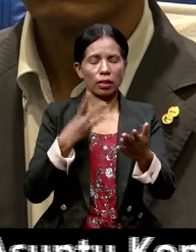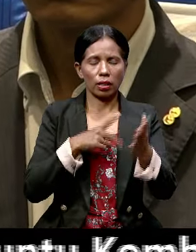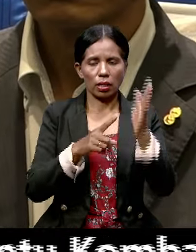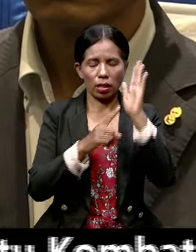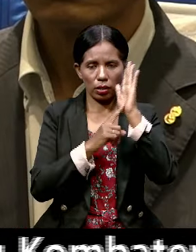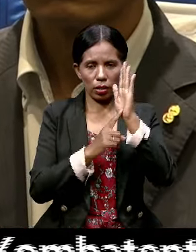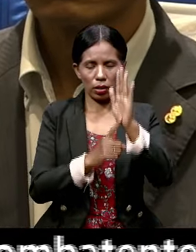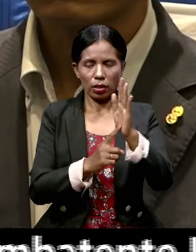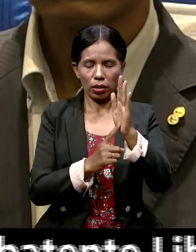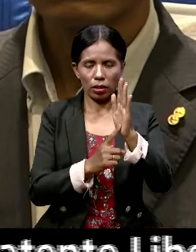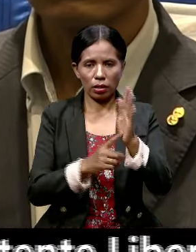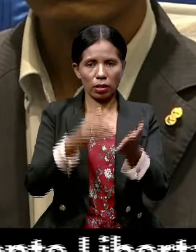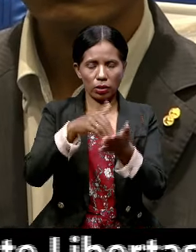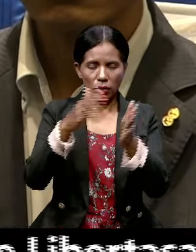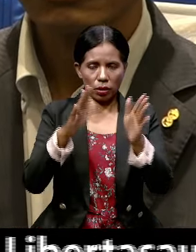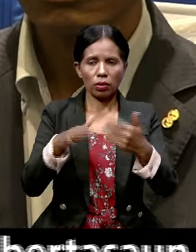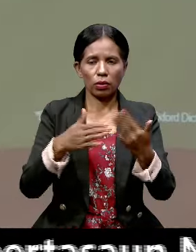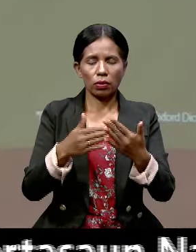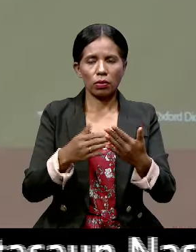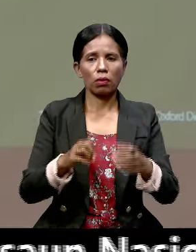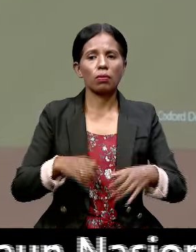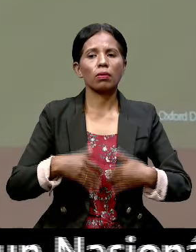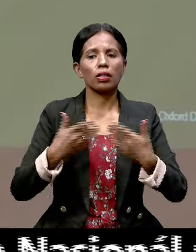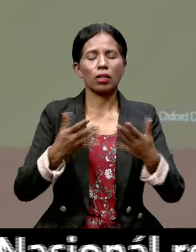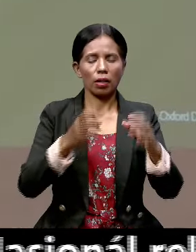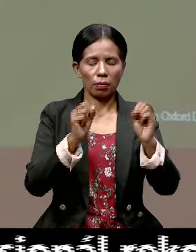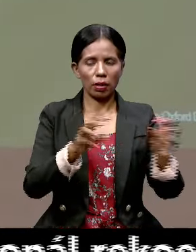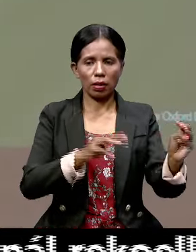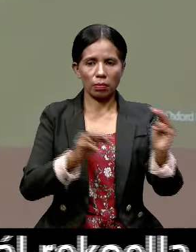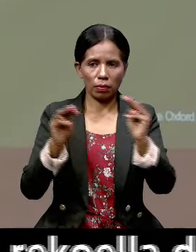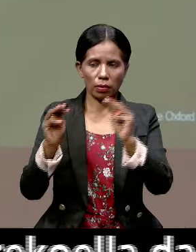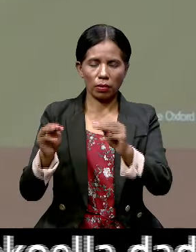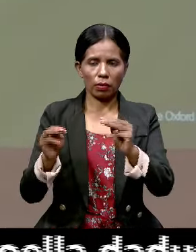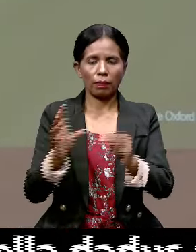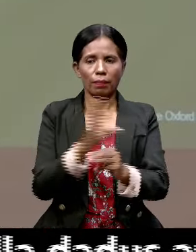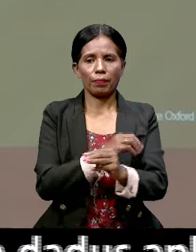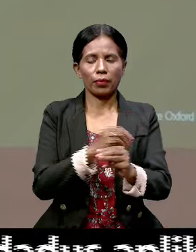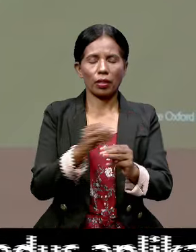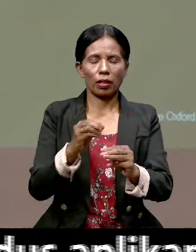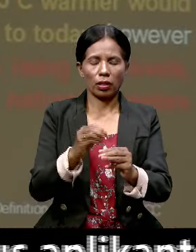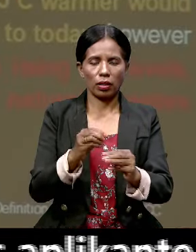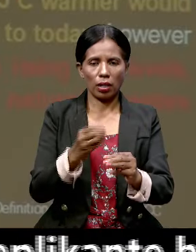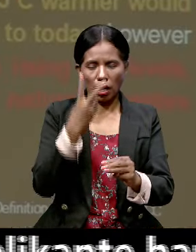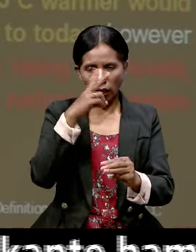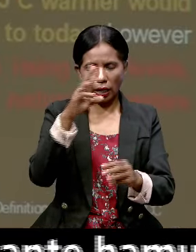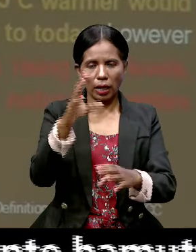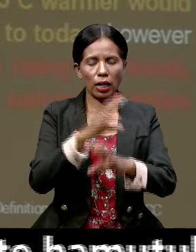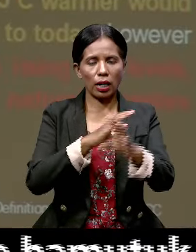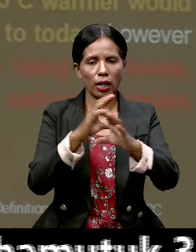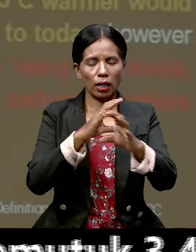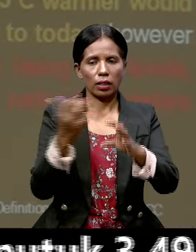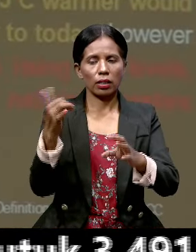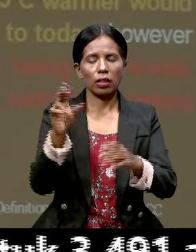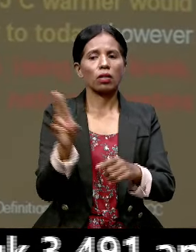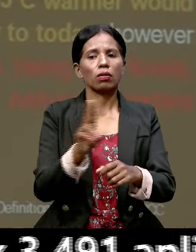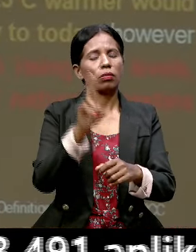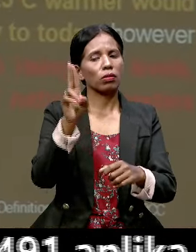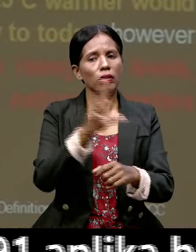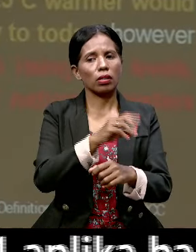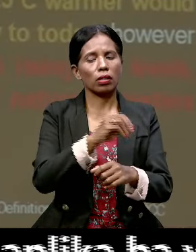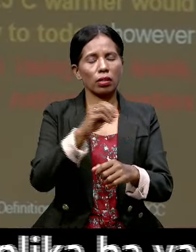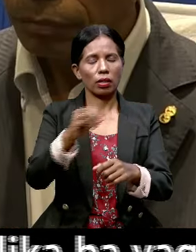ba inspira estudante sira o insa bele muda ane sente ne kane tum no mosa roda tiga sira nebe ke se utiliza ela